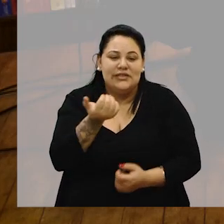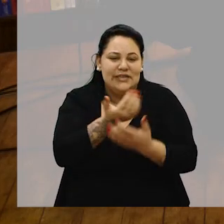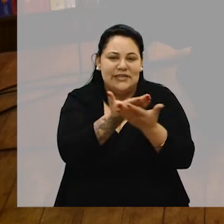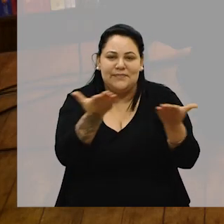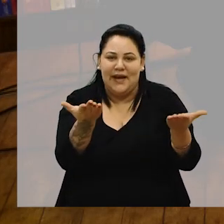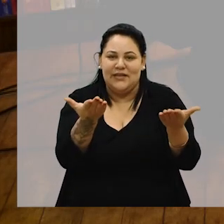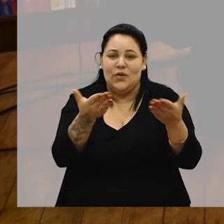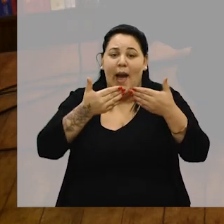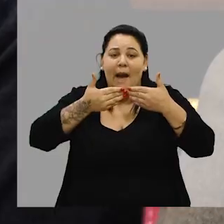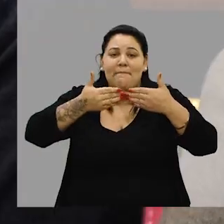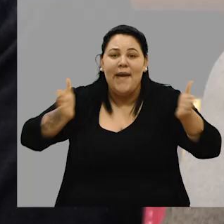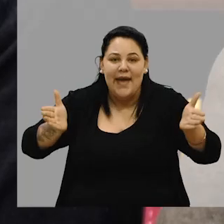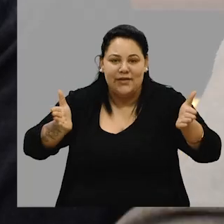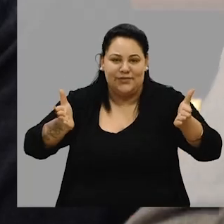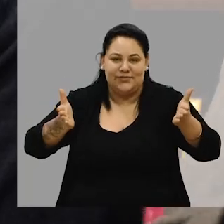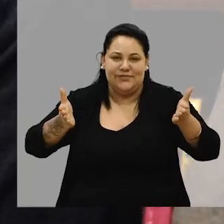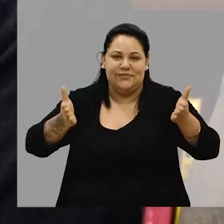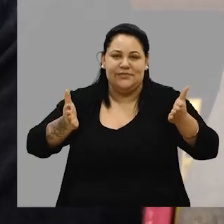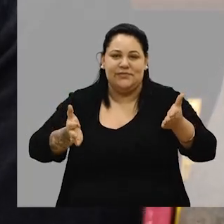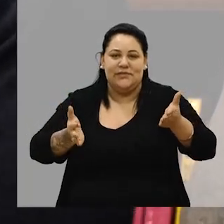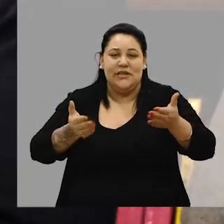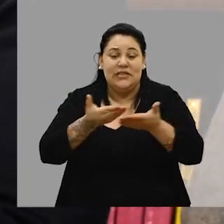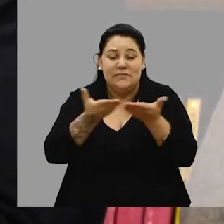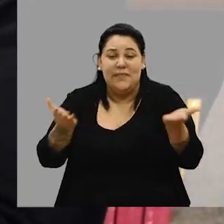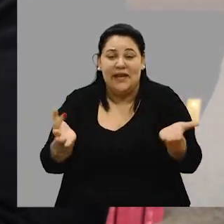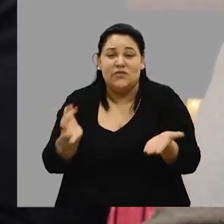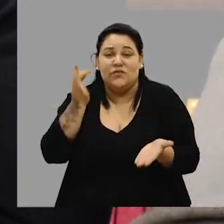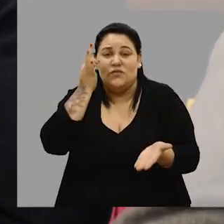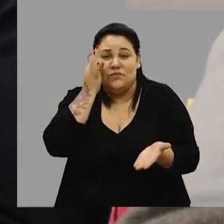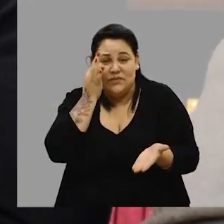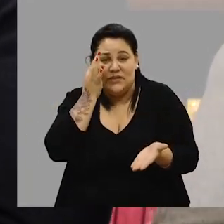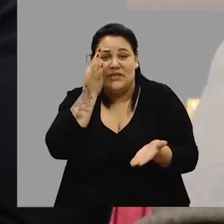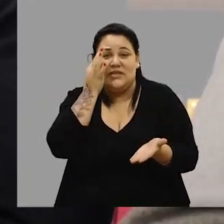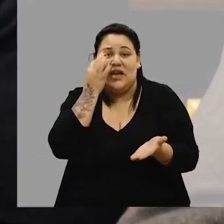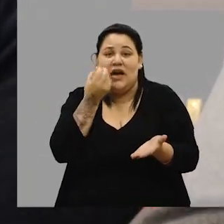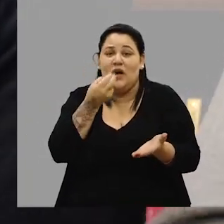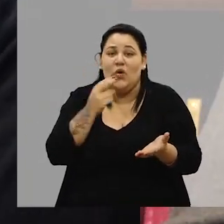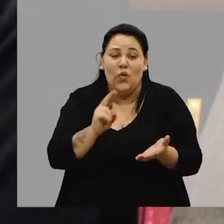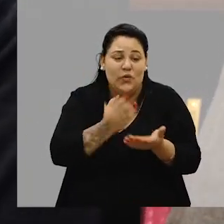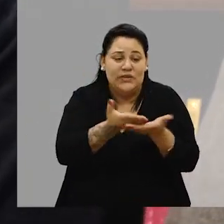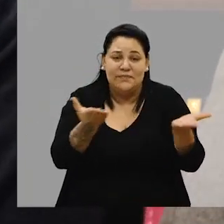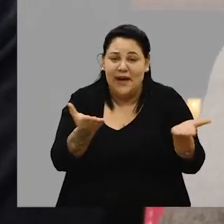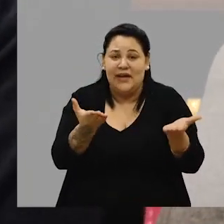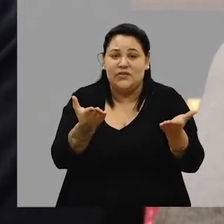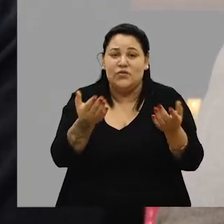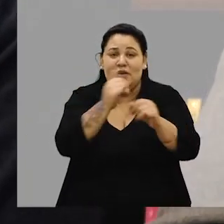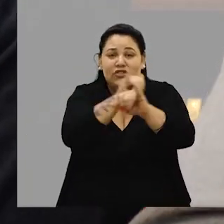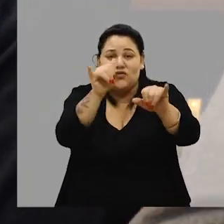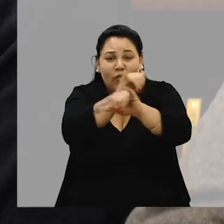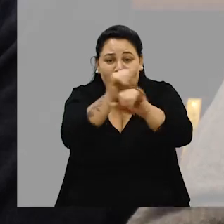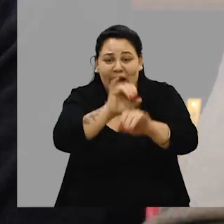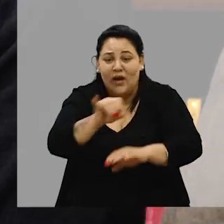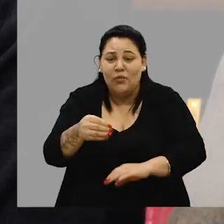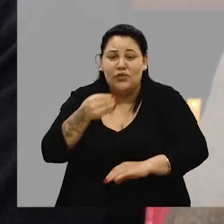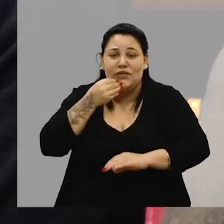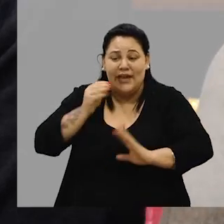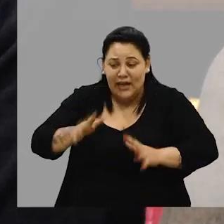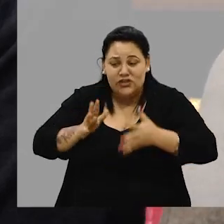que aconteçam esses espaços, tanto os espaços físicos, quanto espaços a nível de fomento,